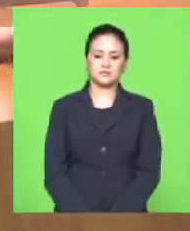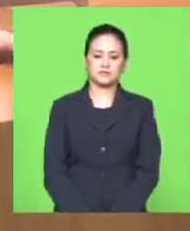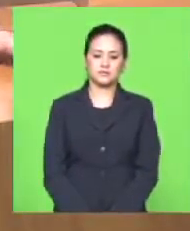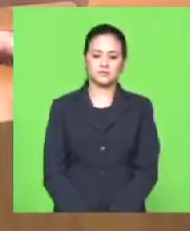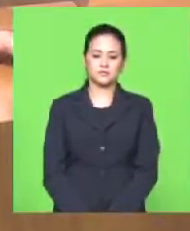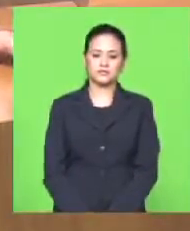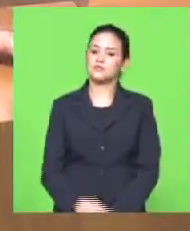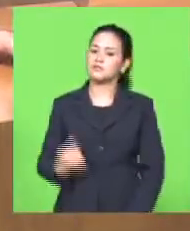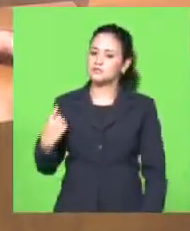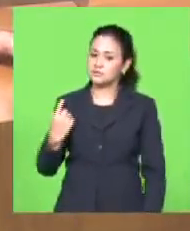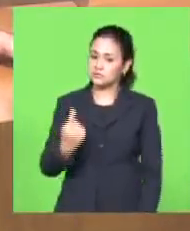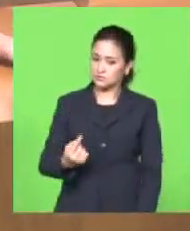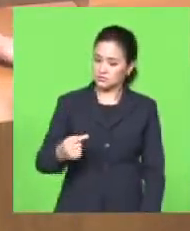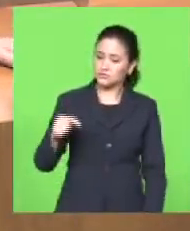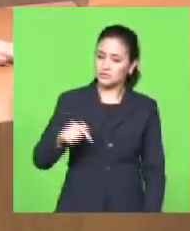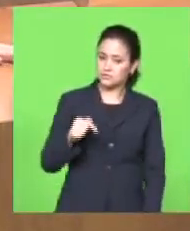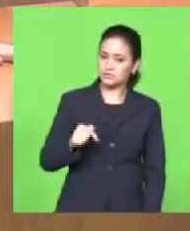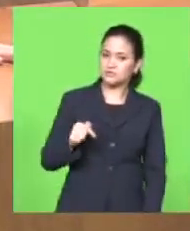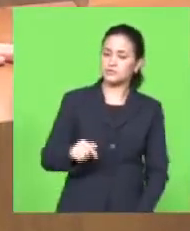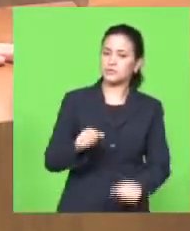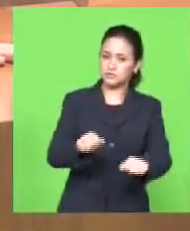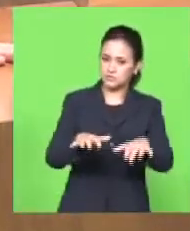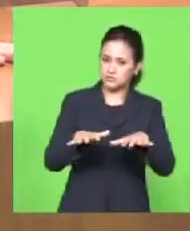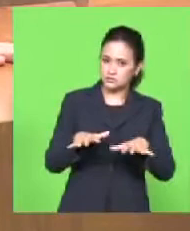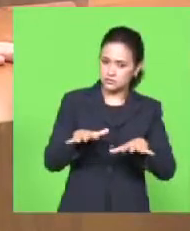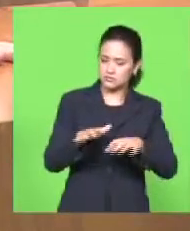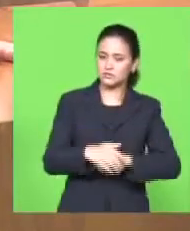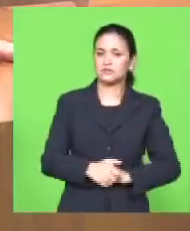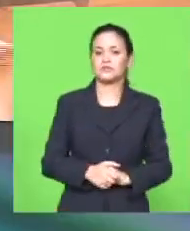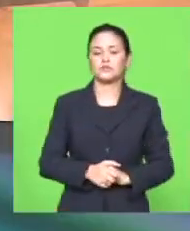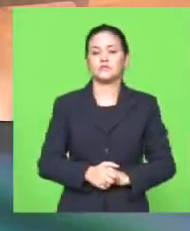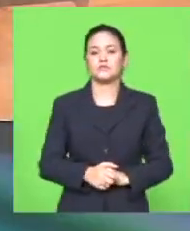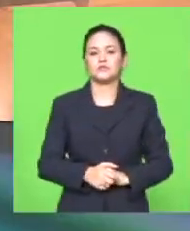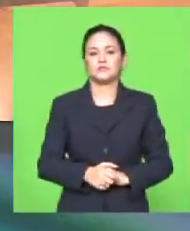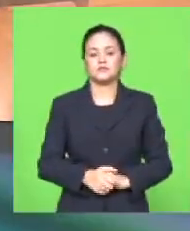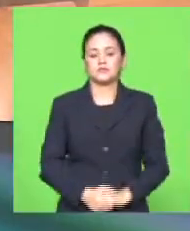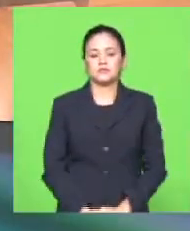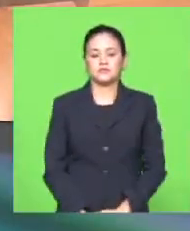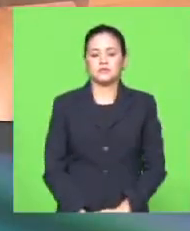venho aqui à tribuna desta casa para fazer